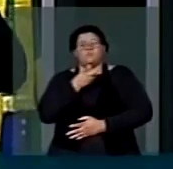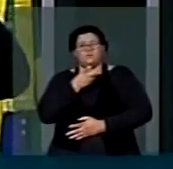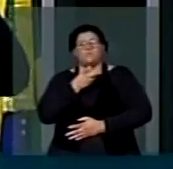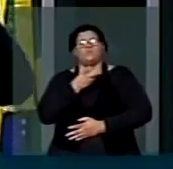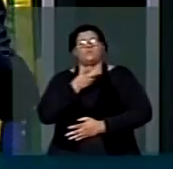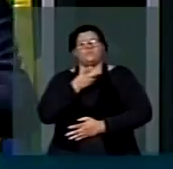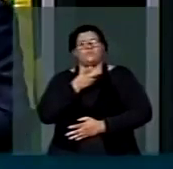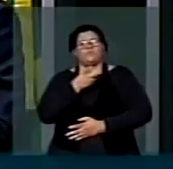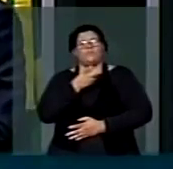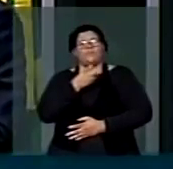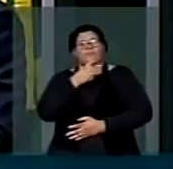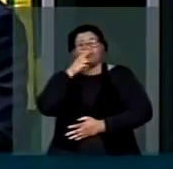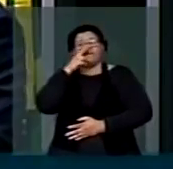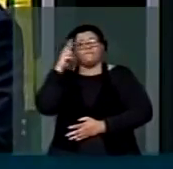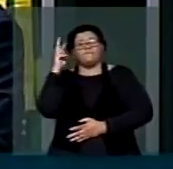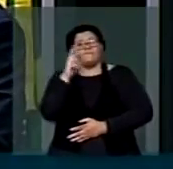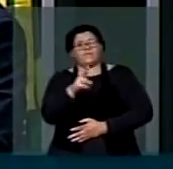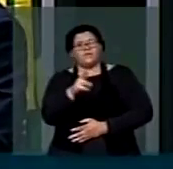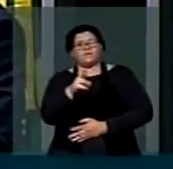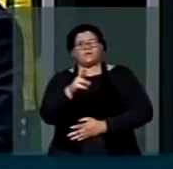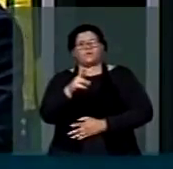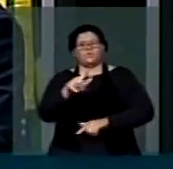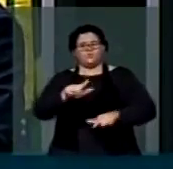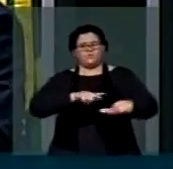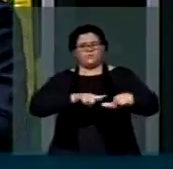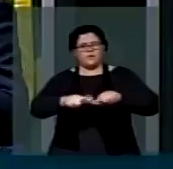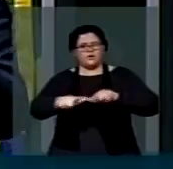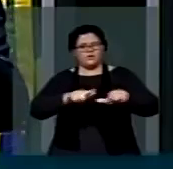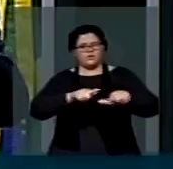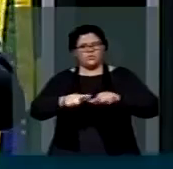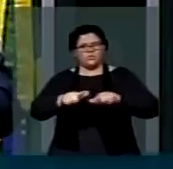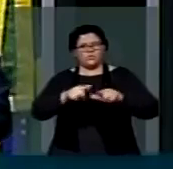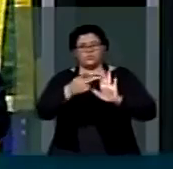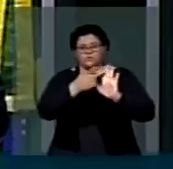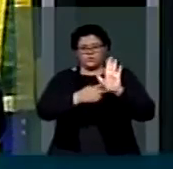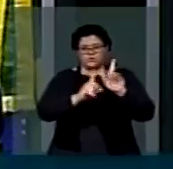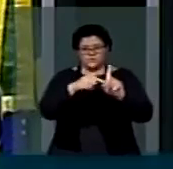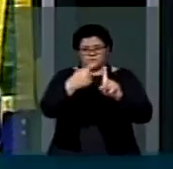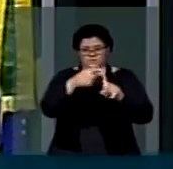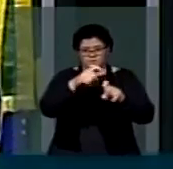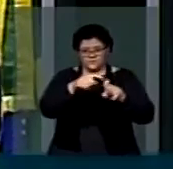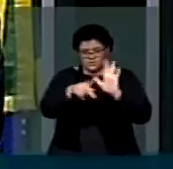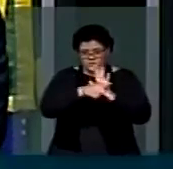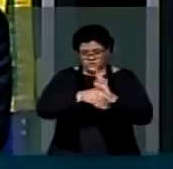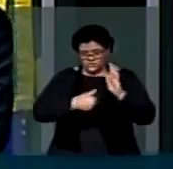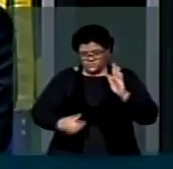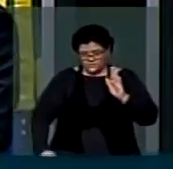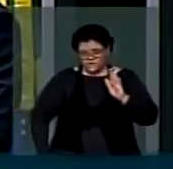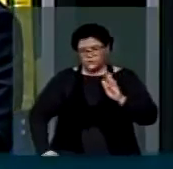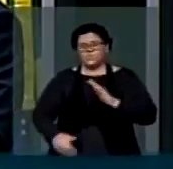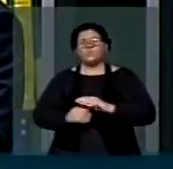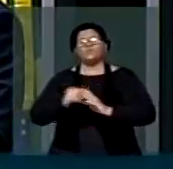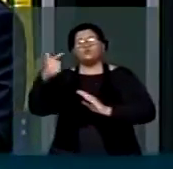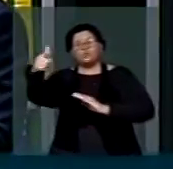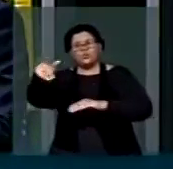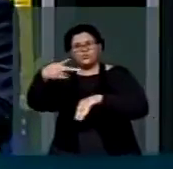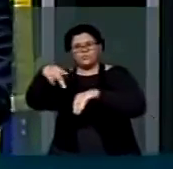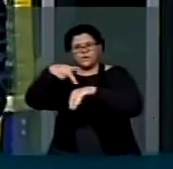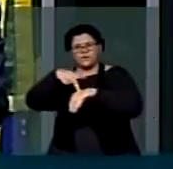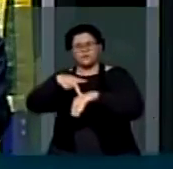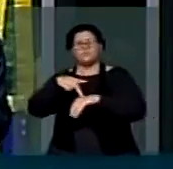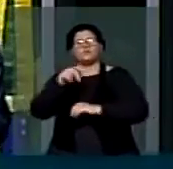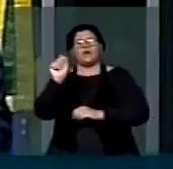do Mais Médicos, estrangeiros, da Argentina e da Venezuela,